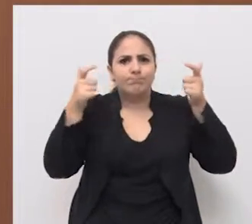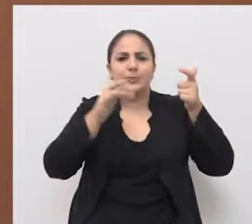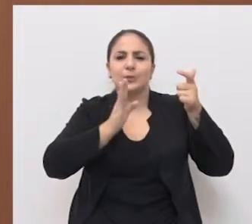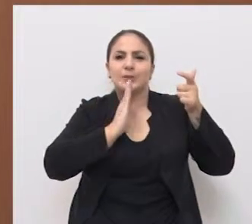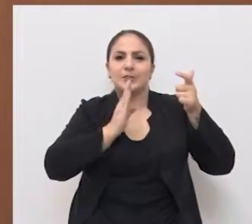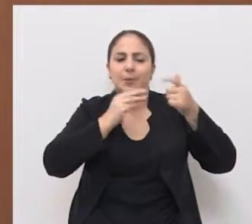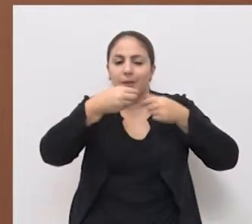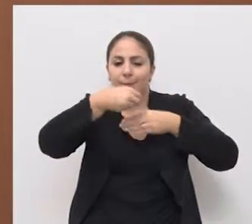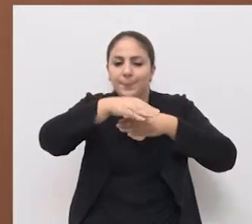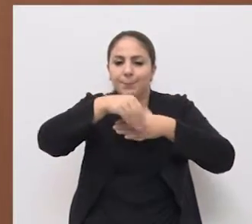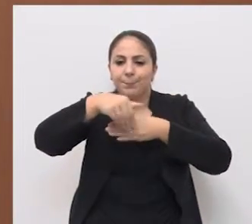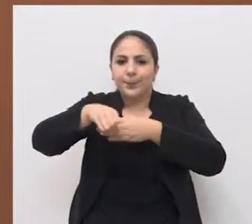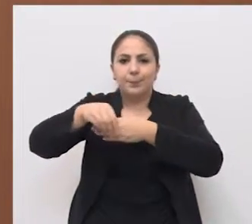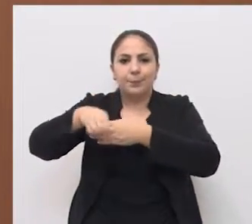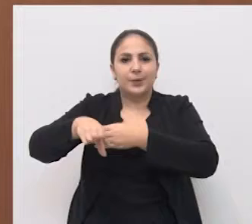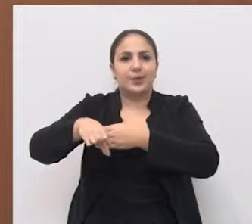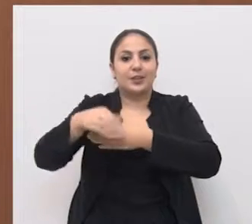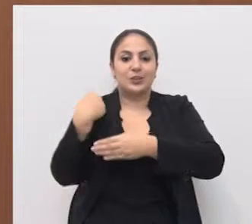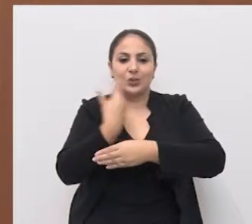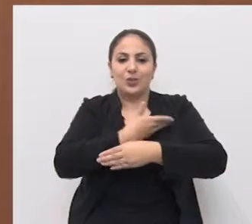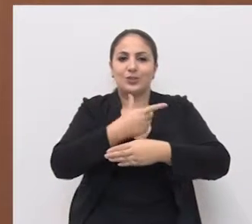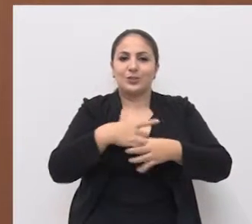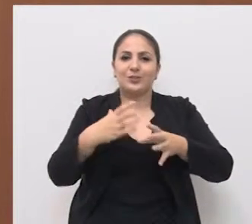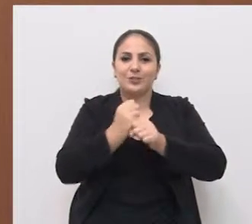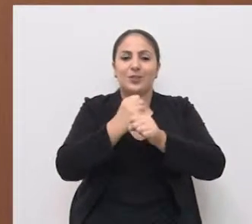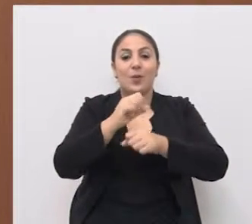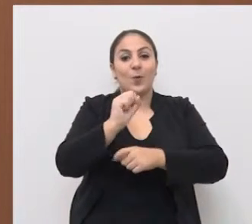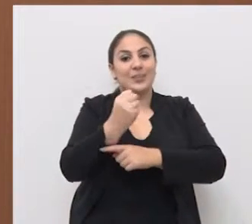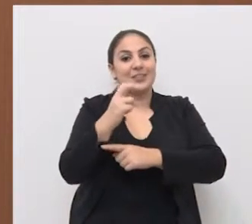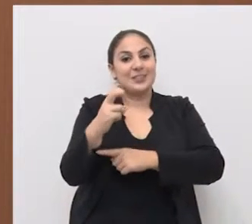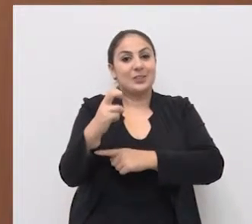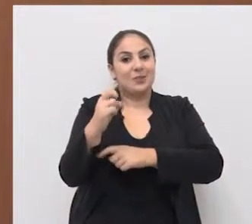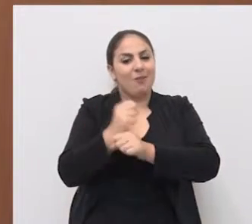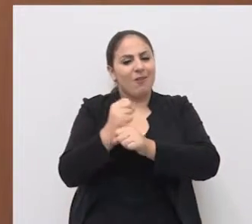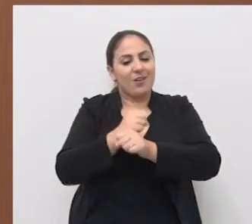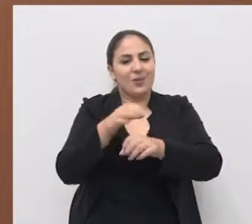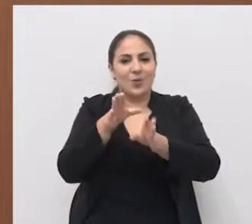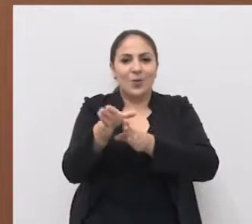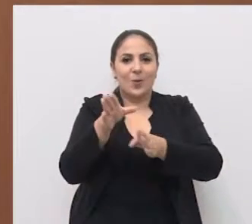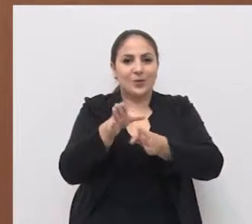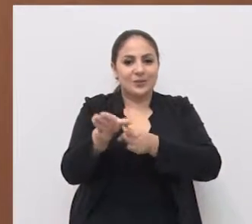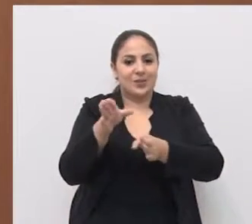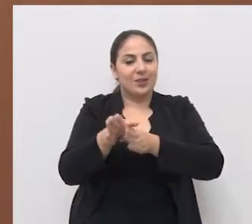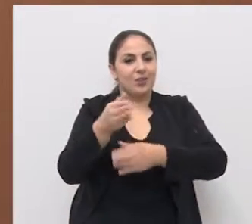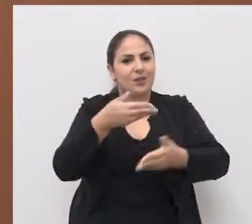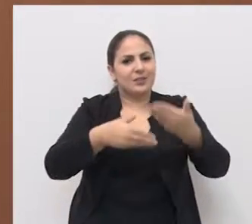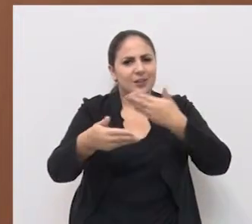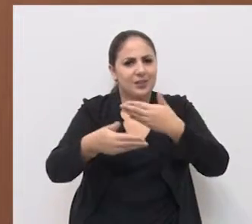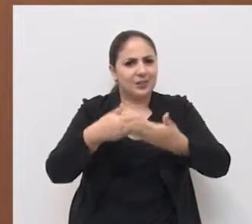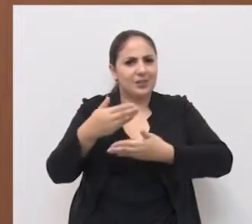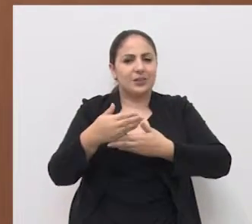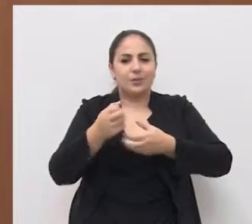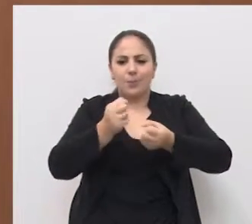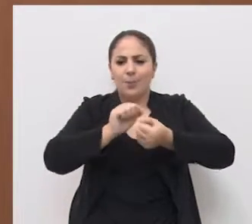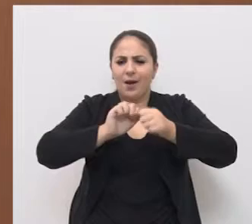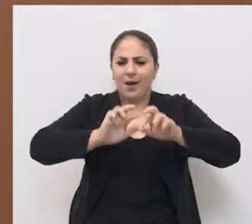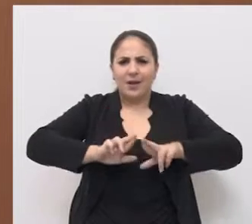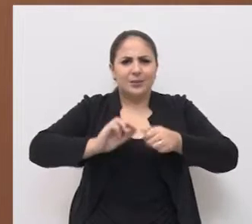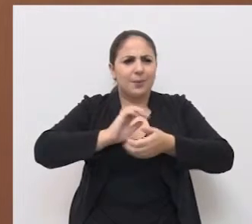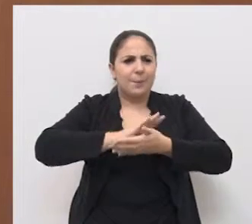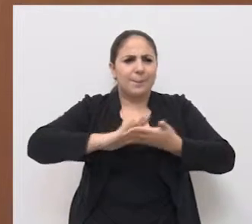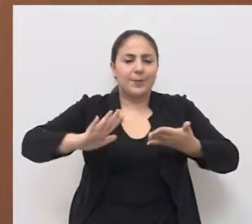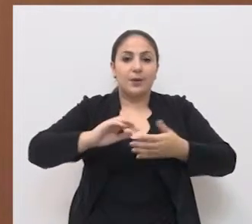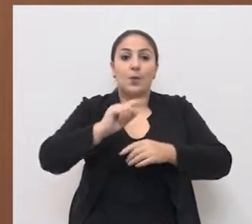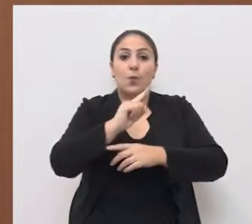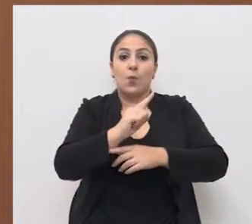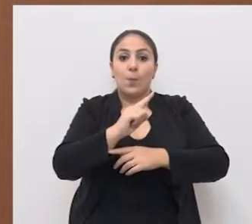né? De modo que chegamos hoje a esses 85 anos com um conselho que abrange, abarca um universo